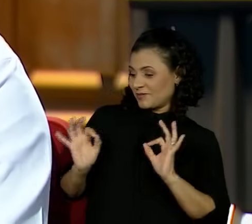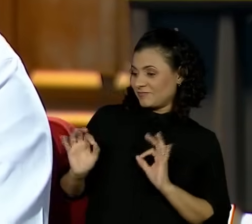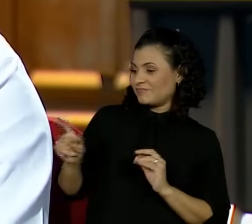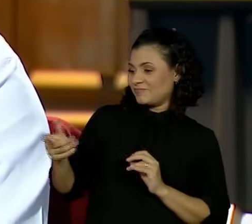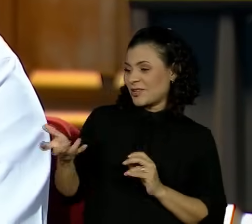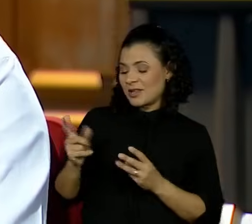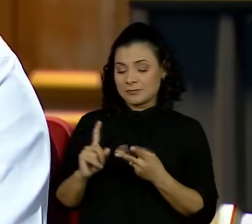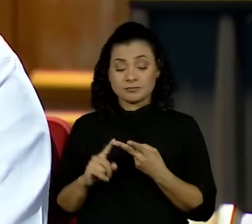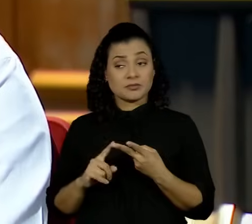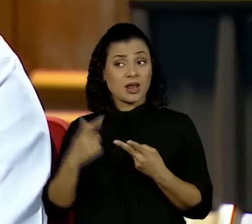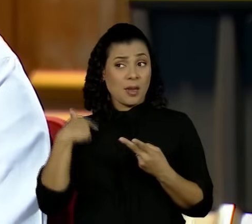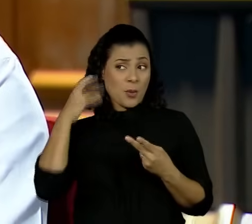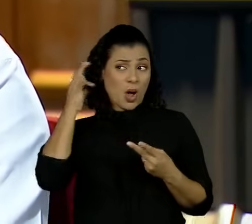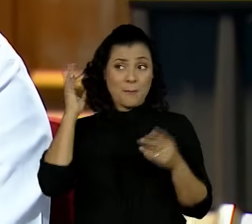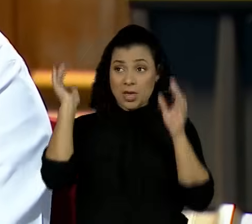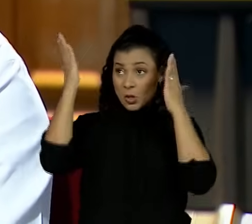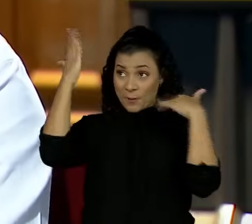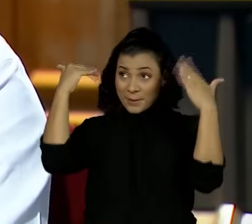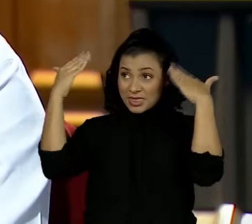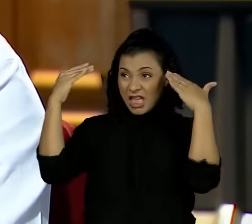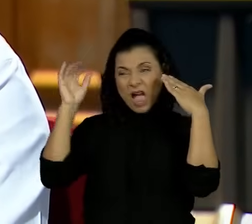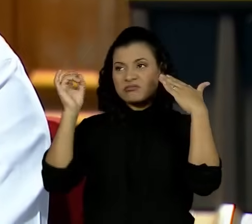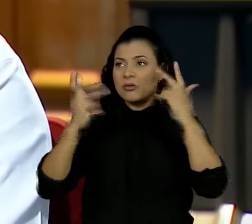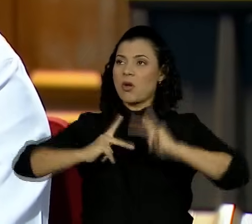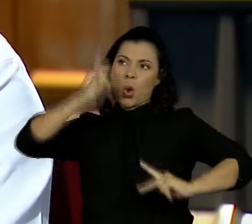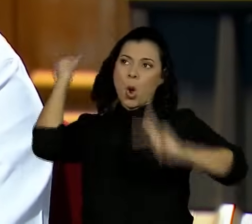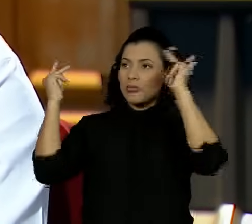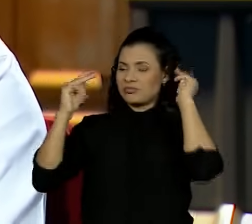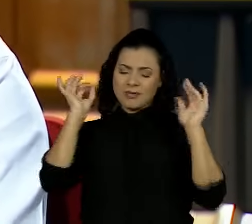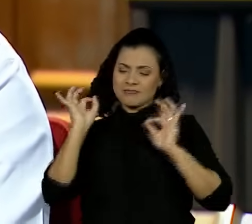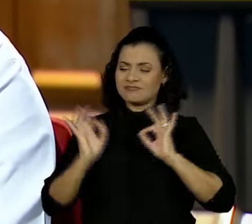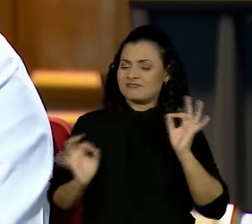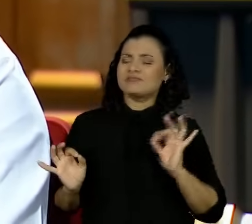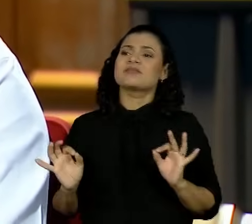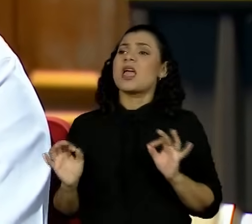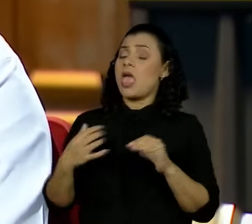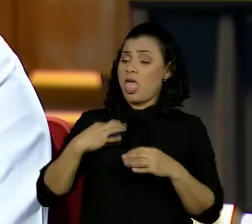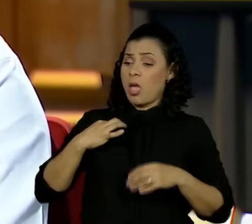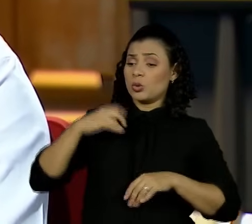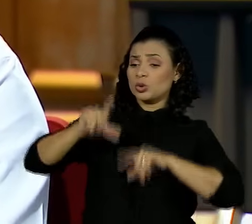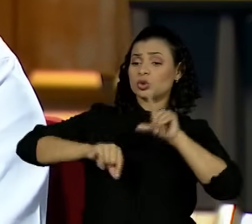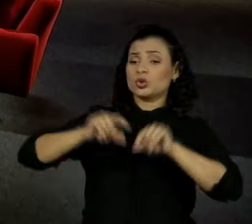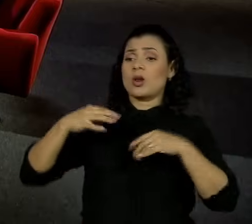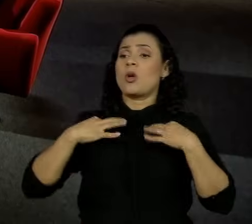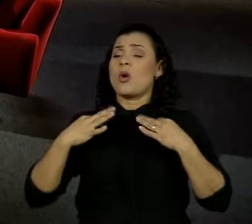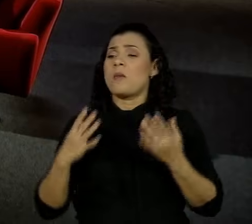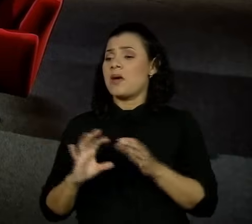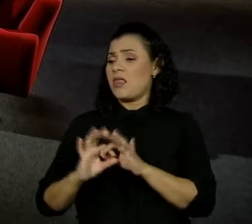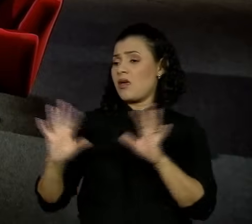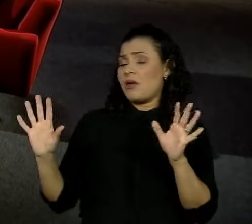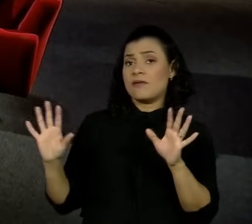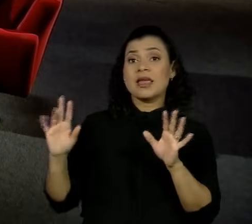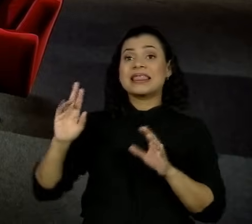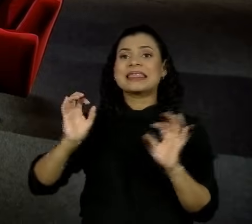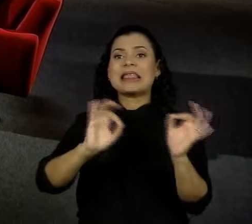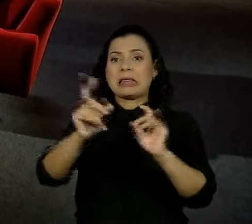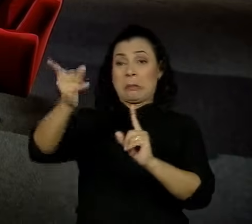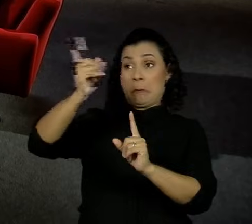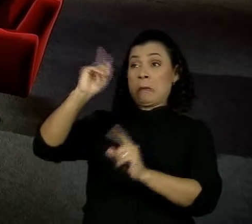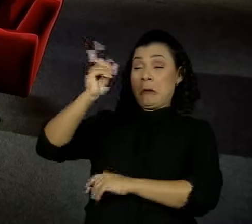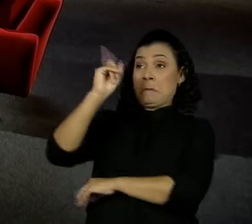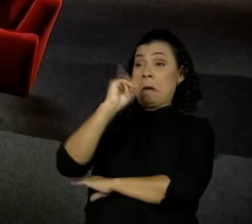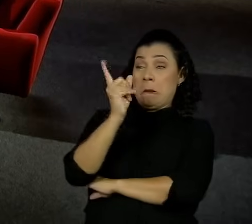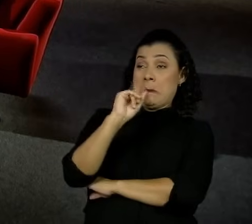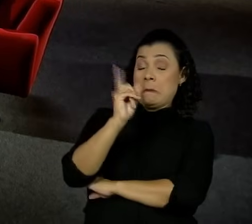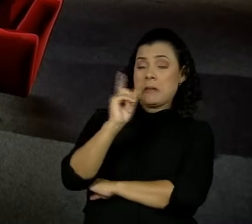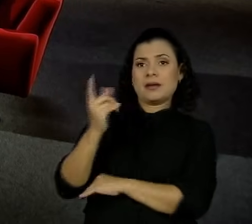vou fazer com o meu cabelo, o que eu vou pintar, não vou pintar, que roupa eu vou escolher, Sim. nada que seja imposto, sabe? Olha